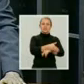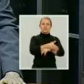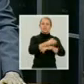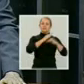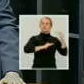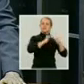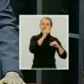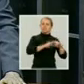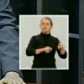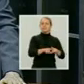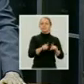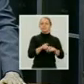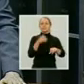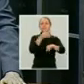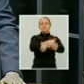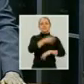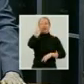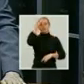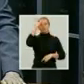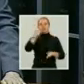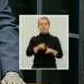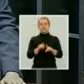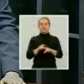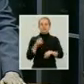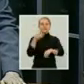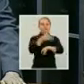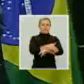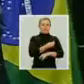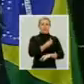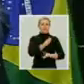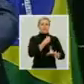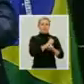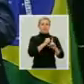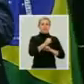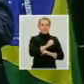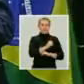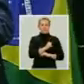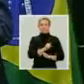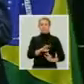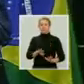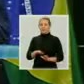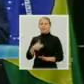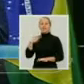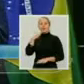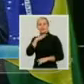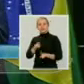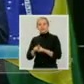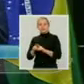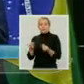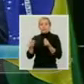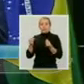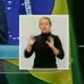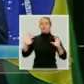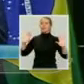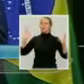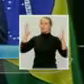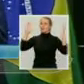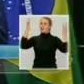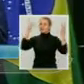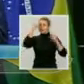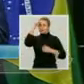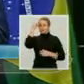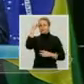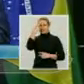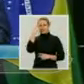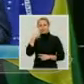na sua inserção na vida social. Eu acho que a forma de homenagear o deficiente físico,